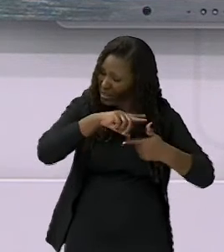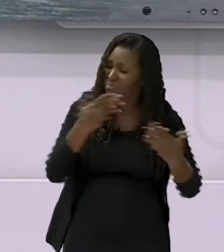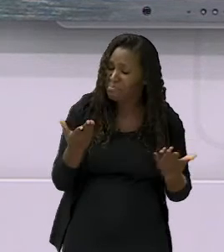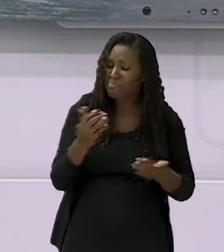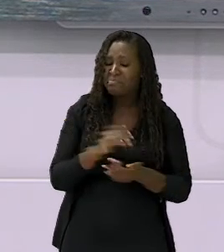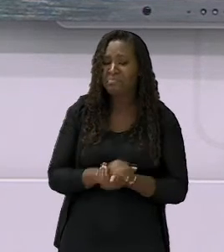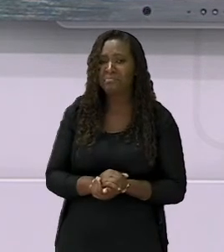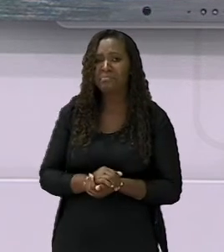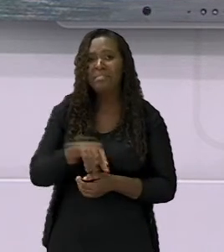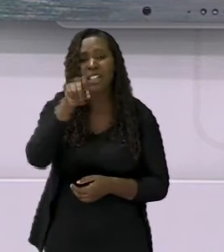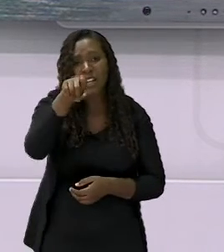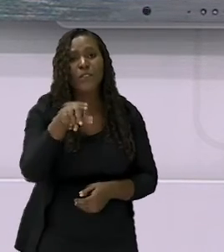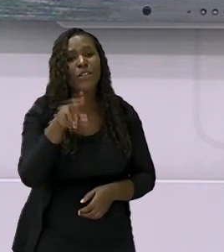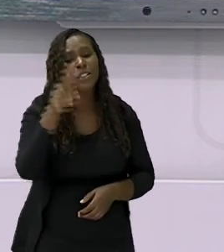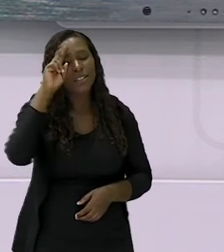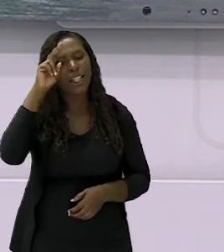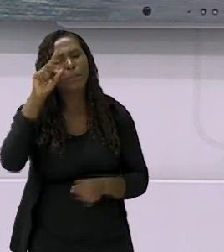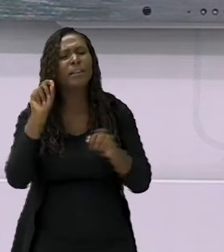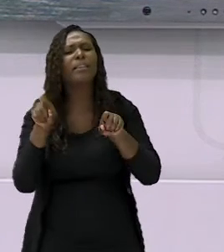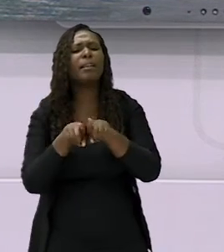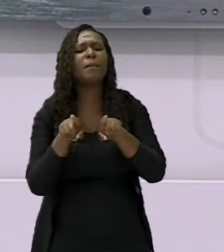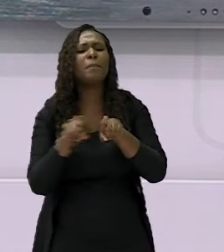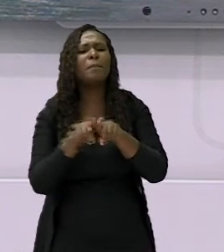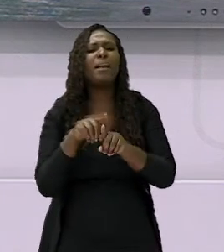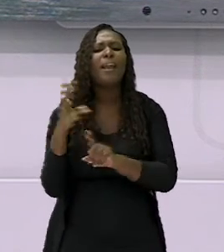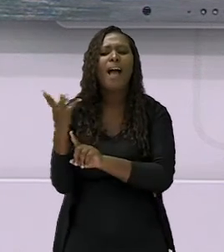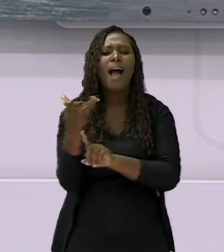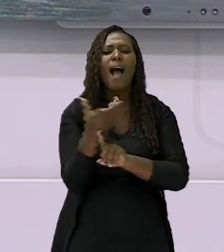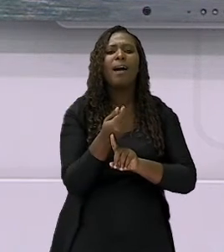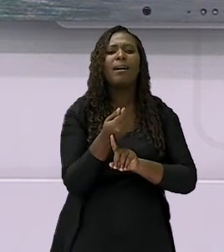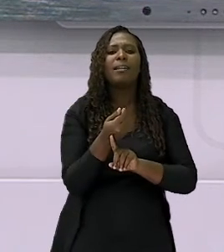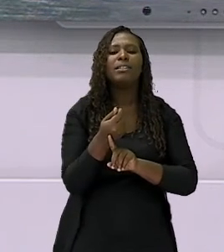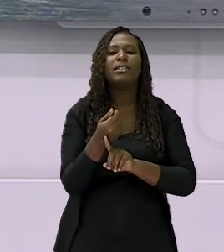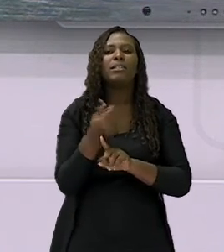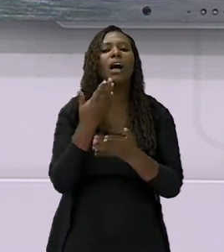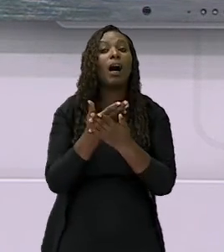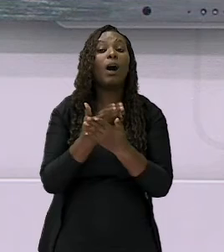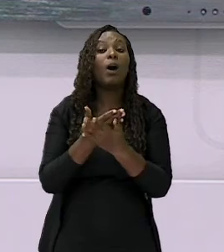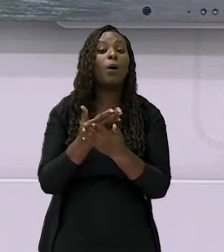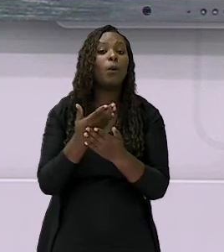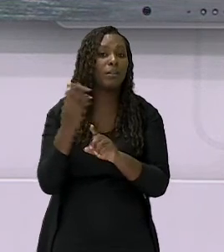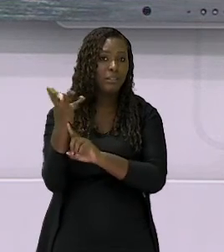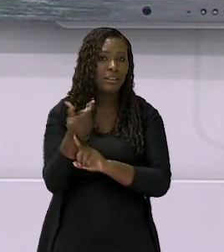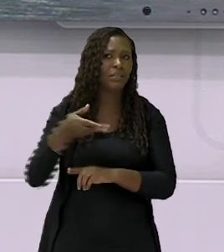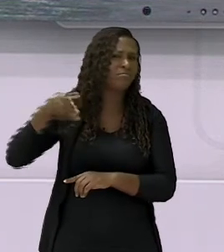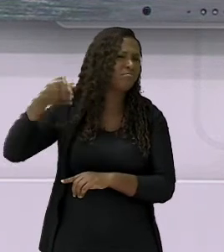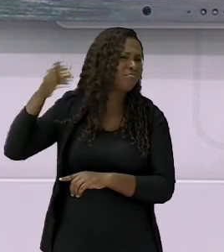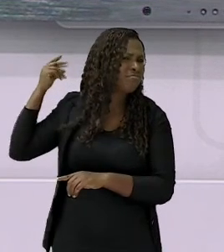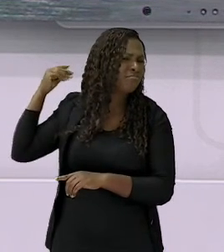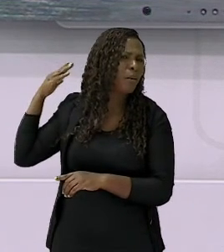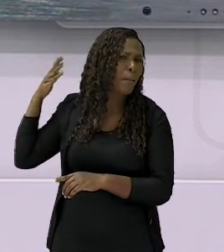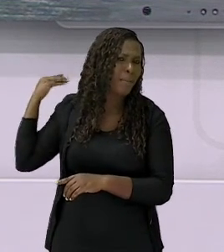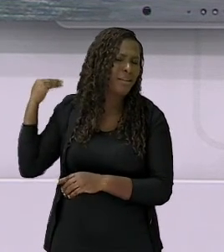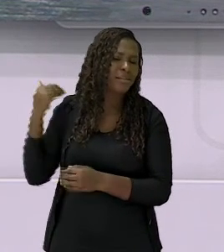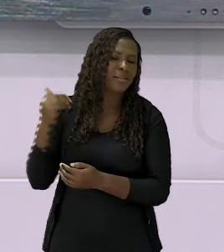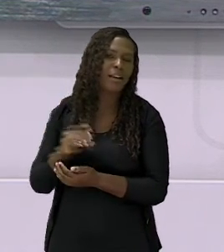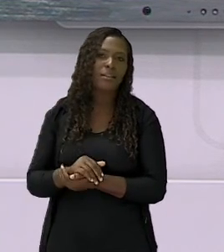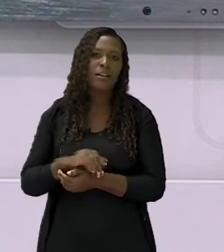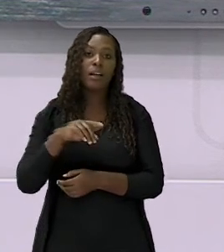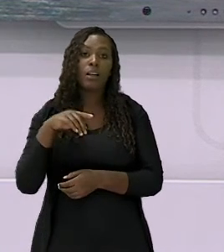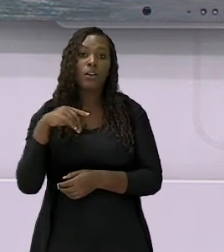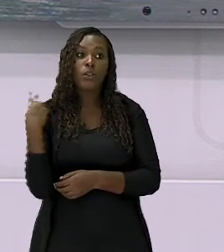nas aulas atrás, quando a gente falava de arte figurativa? Né? O cubismo ele é uma espécie